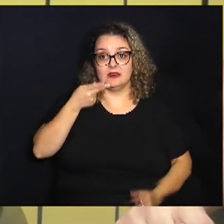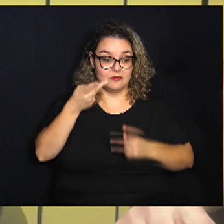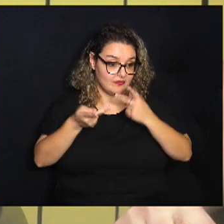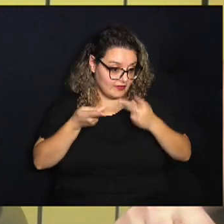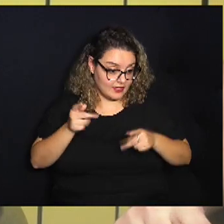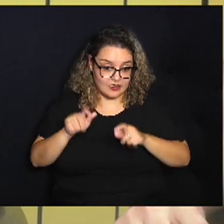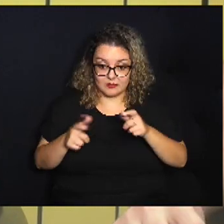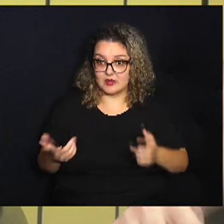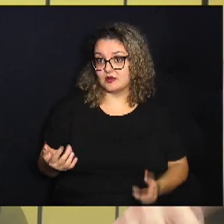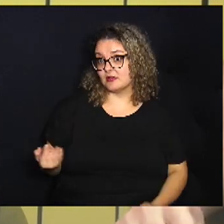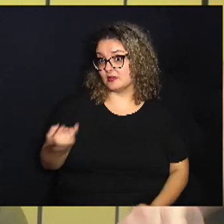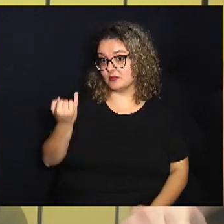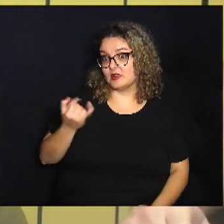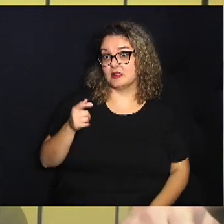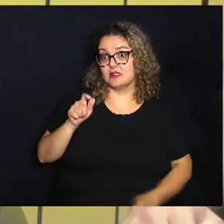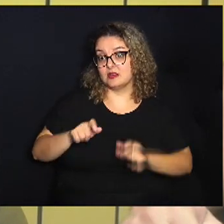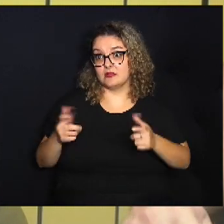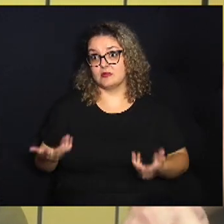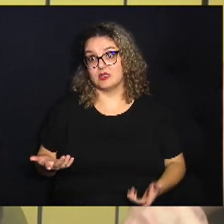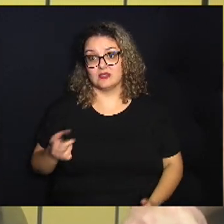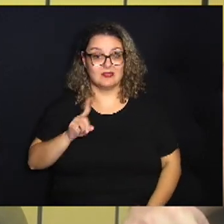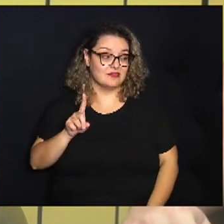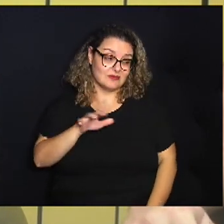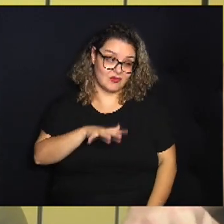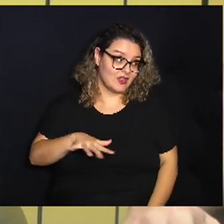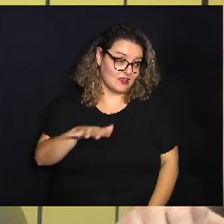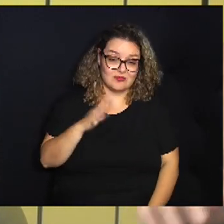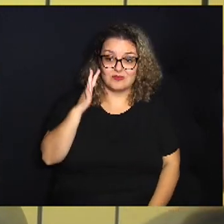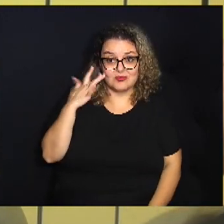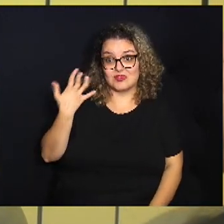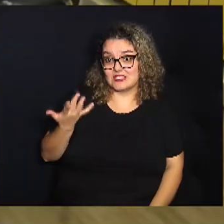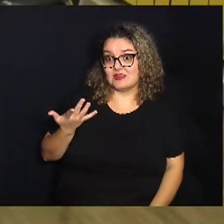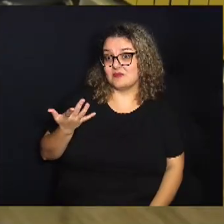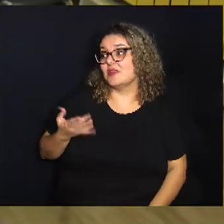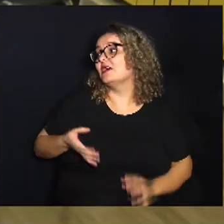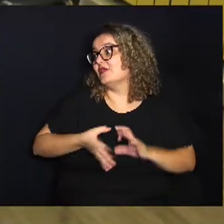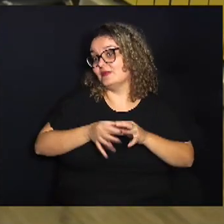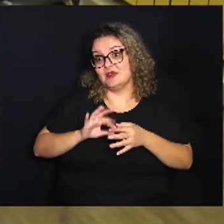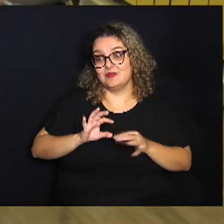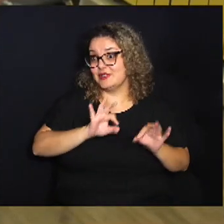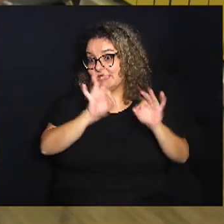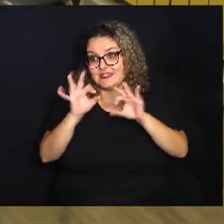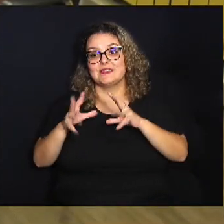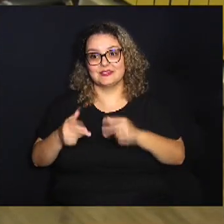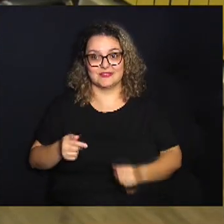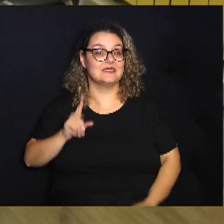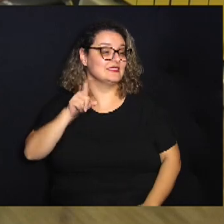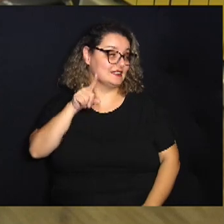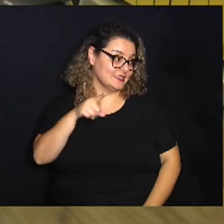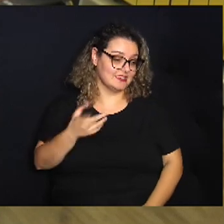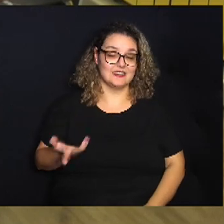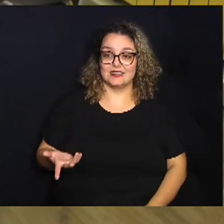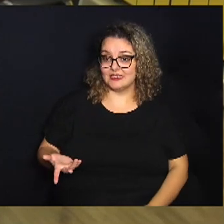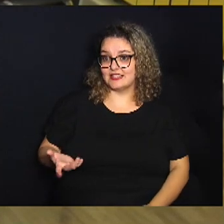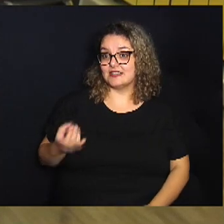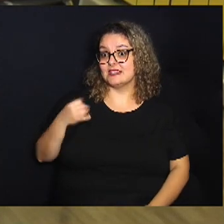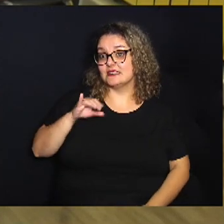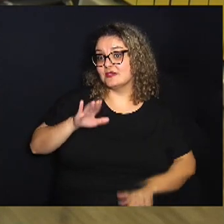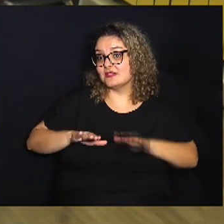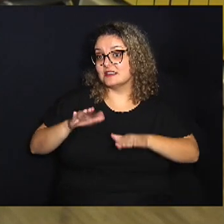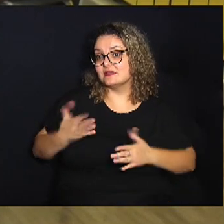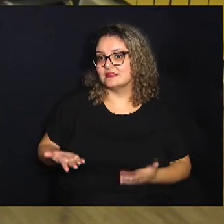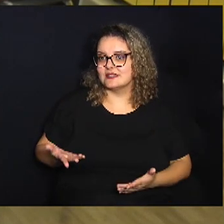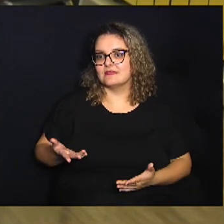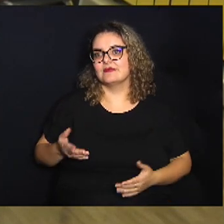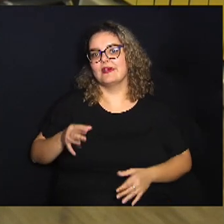é interessante, que muita gente que não é do meio, claro, né? Não sabe como funciona. Olimpíada tá todo mundo assistindo, né? Tá todo mundo assistindo. Então, às vezes, se você fica muito batendo na